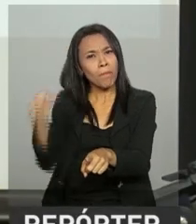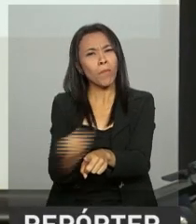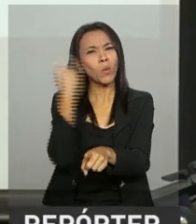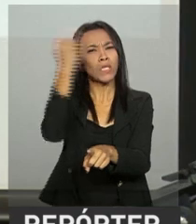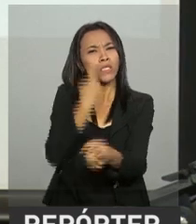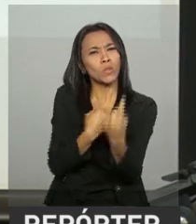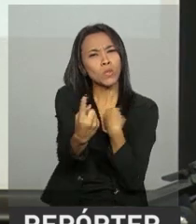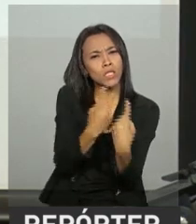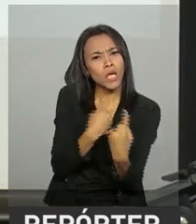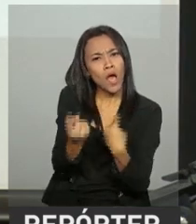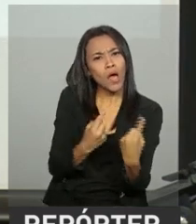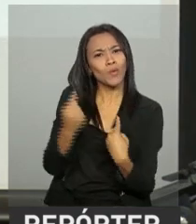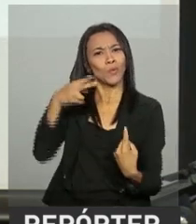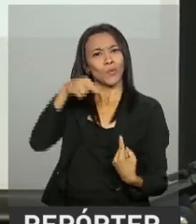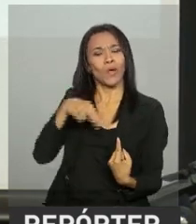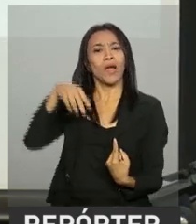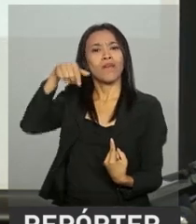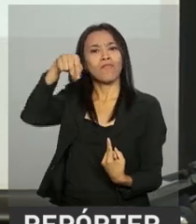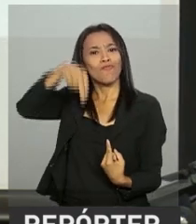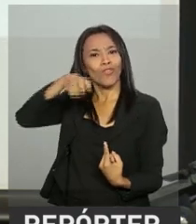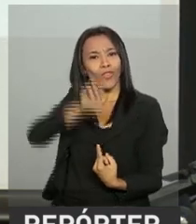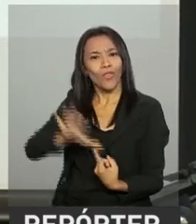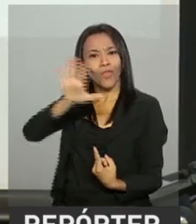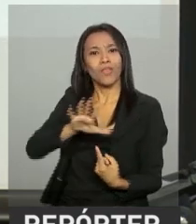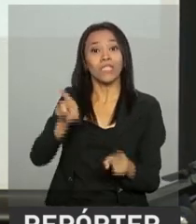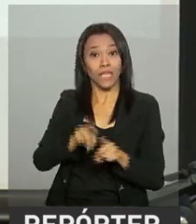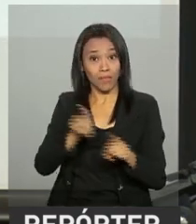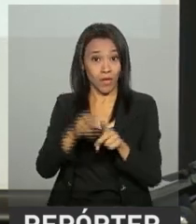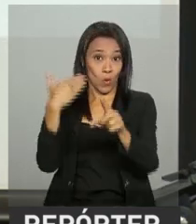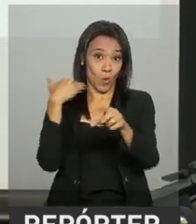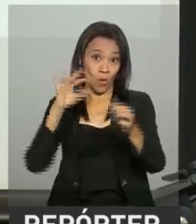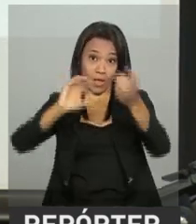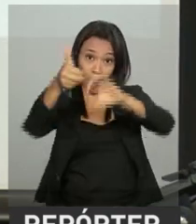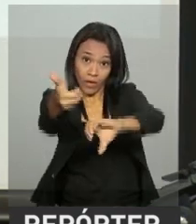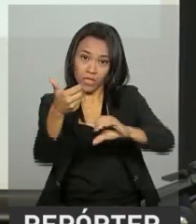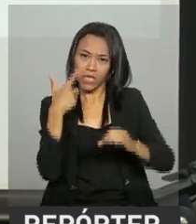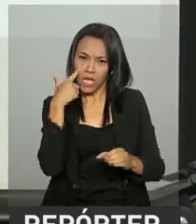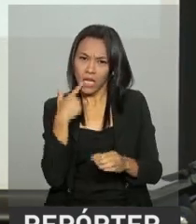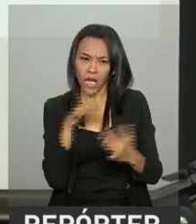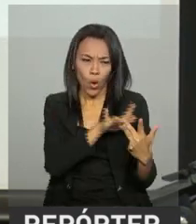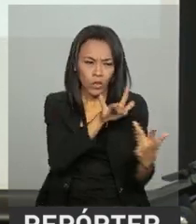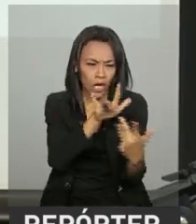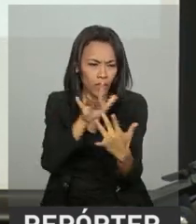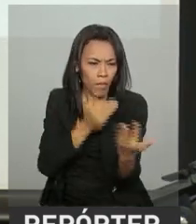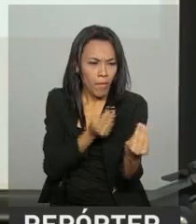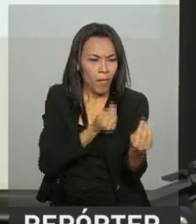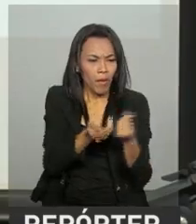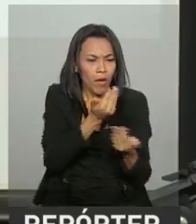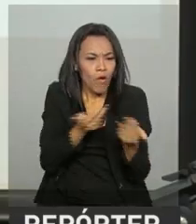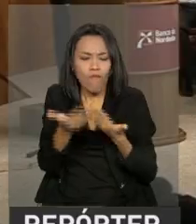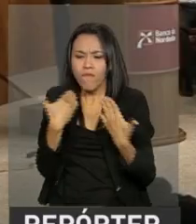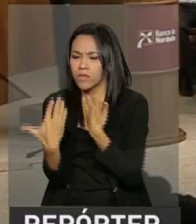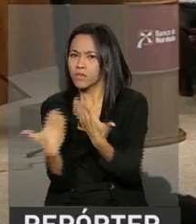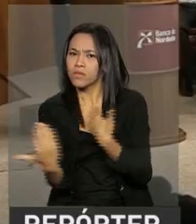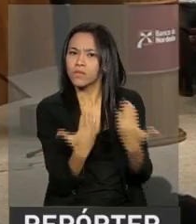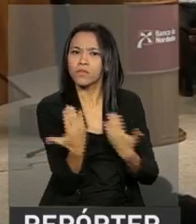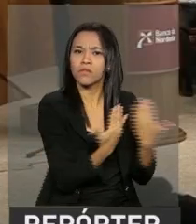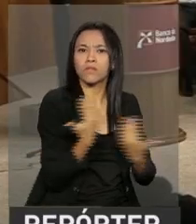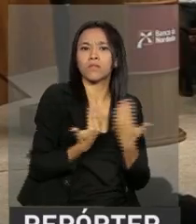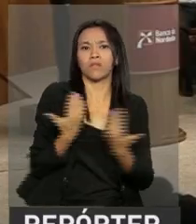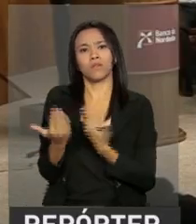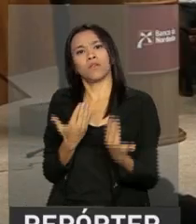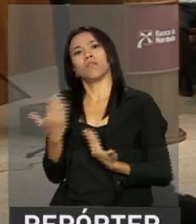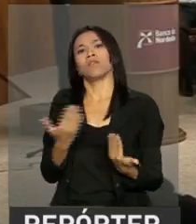Nordeste e com o Congresso Nacional e afirmou que está trabalhando com os parlamentares na aprovação de medidas importantes para reorganizar o